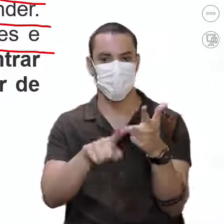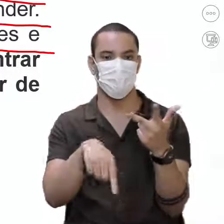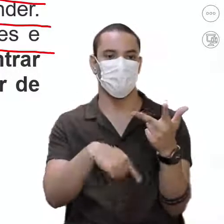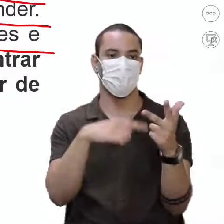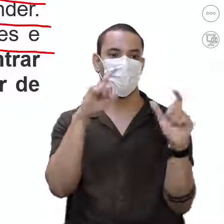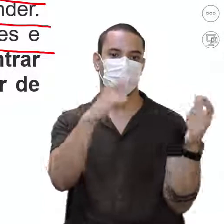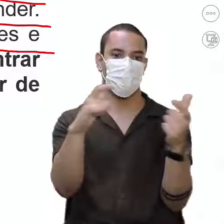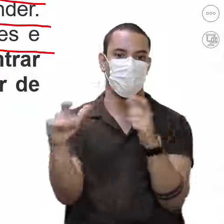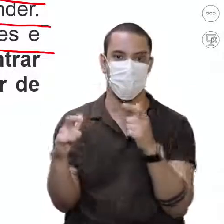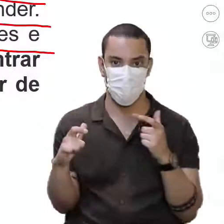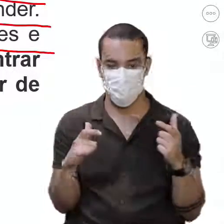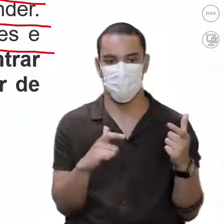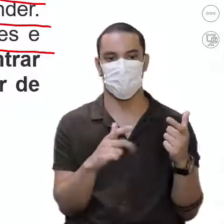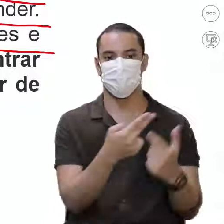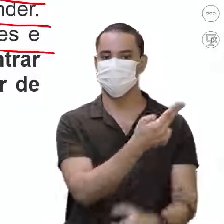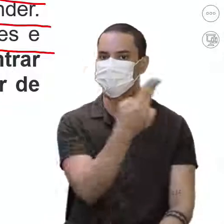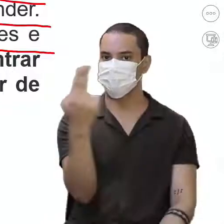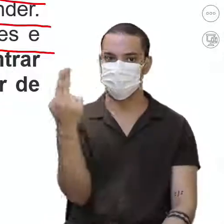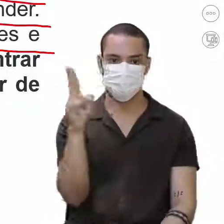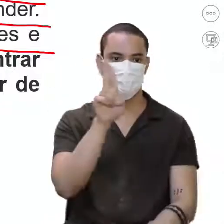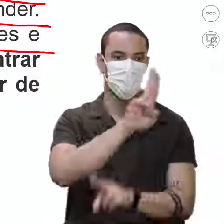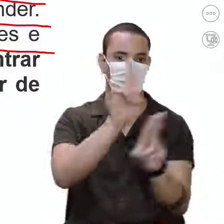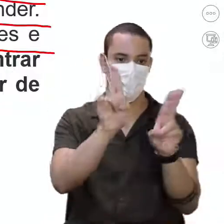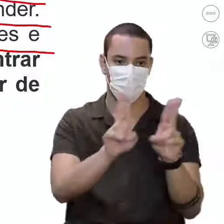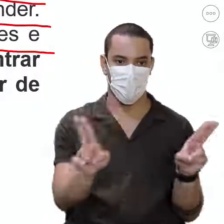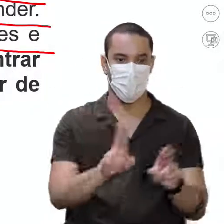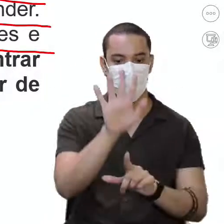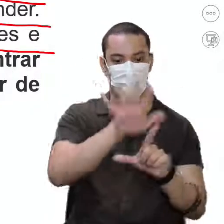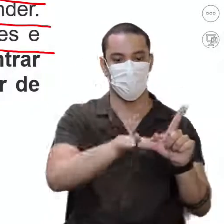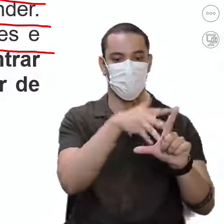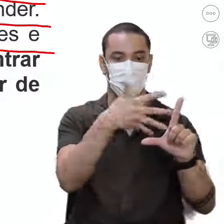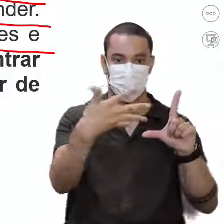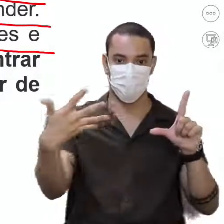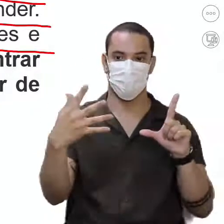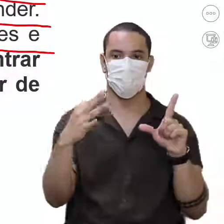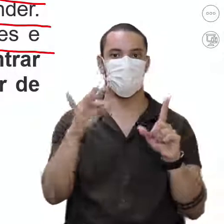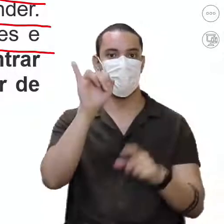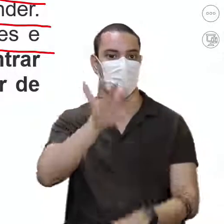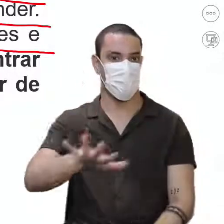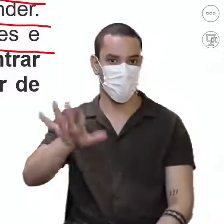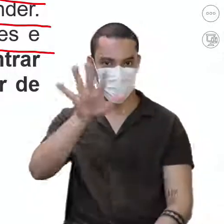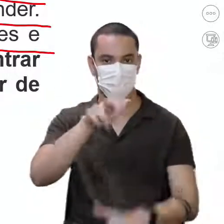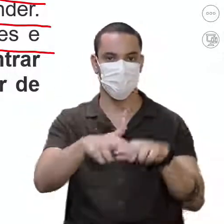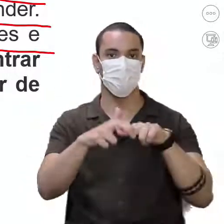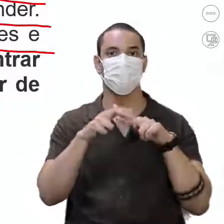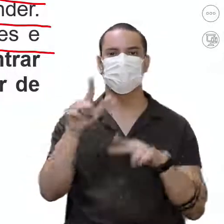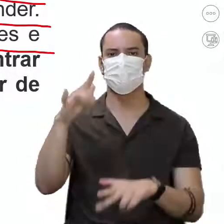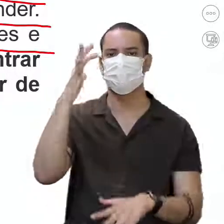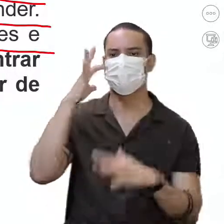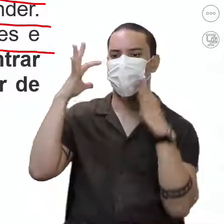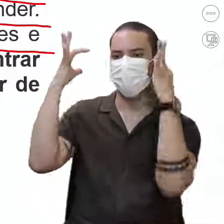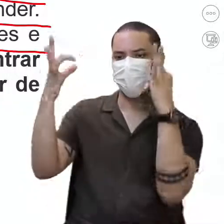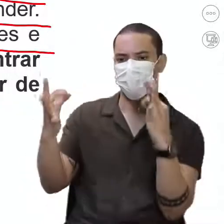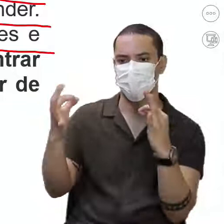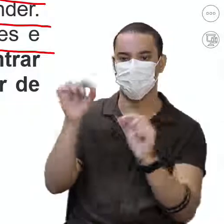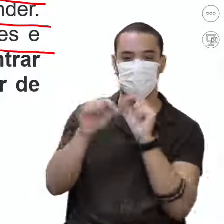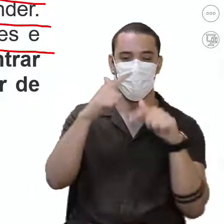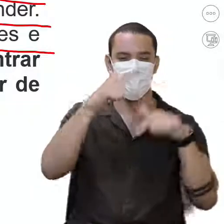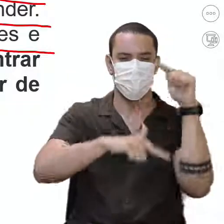para revisar figuras e tabelas. Então, no skimming, você presta atenção